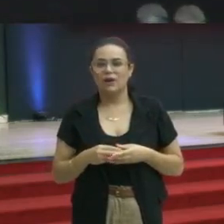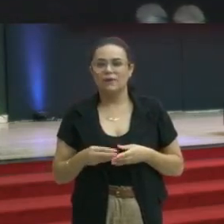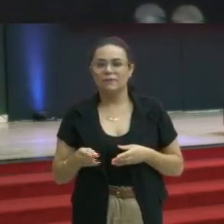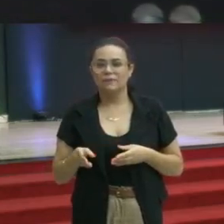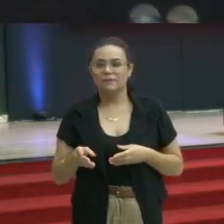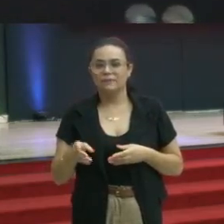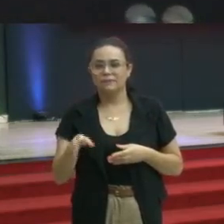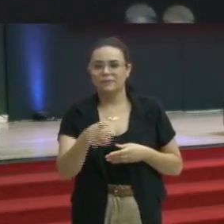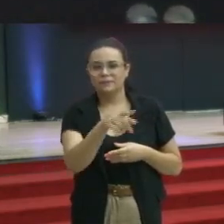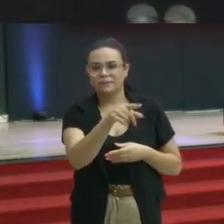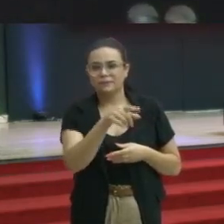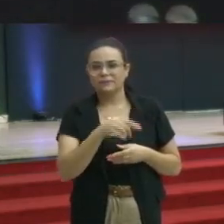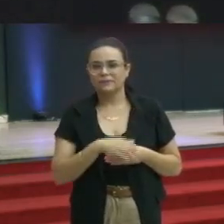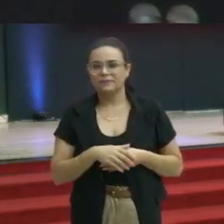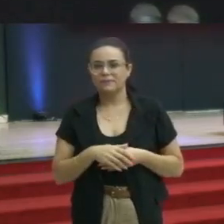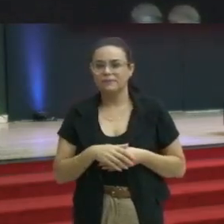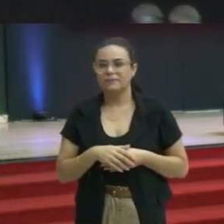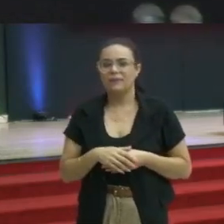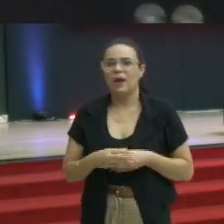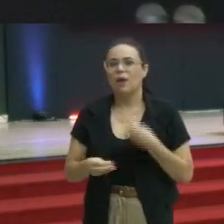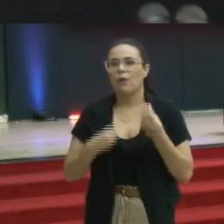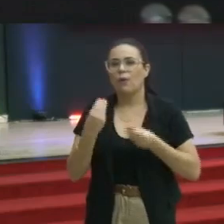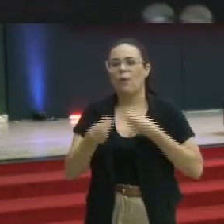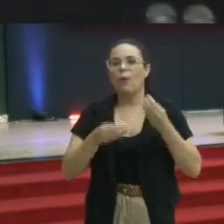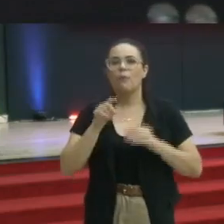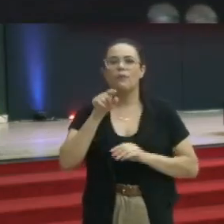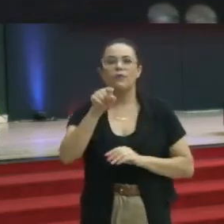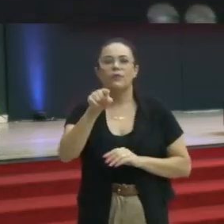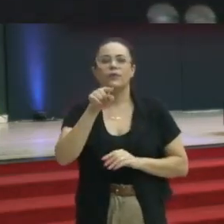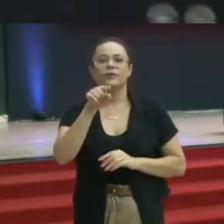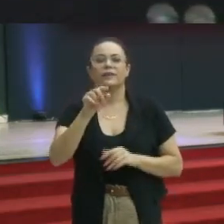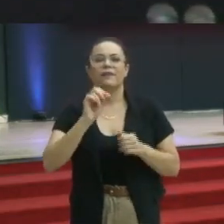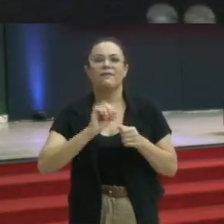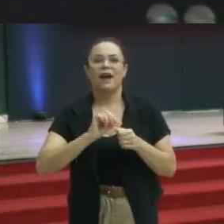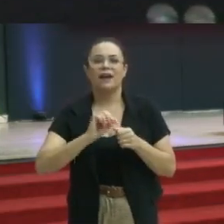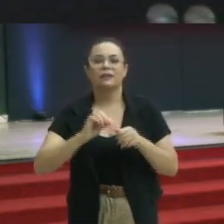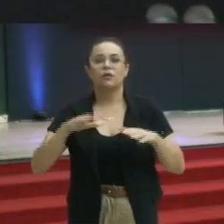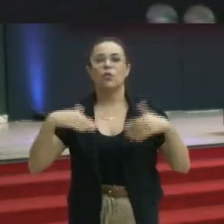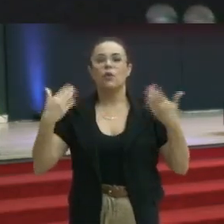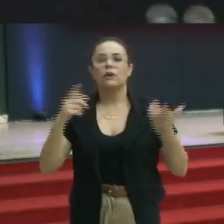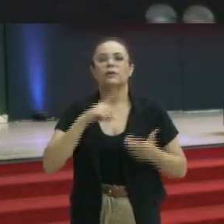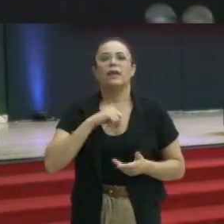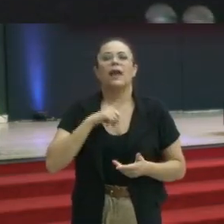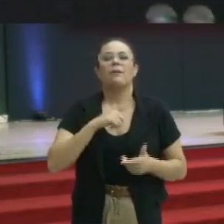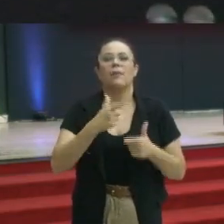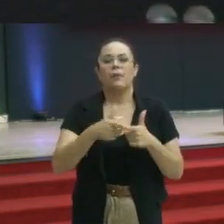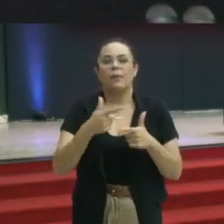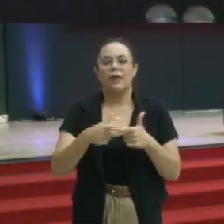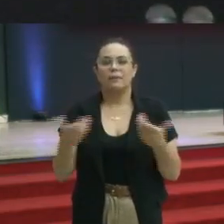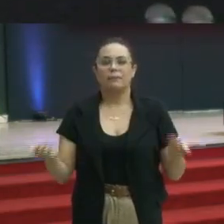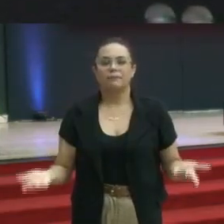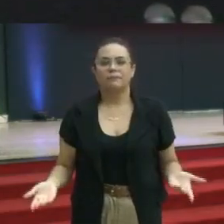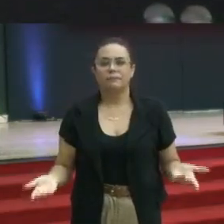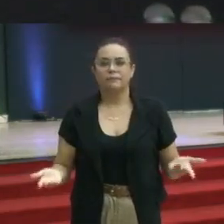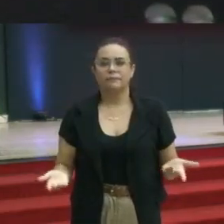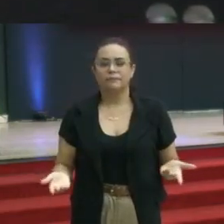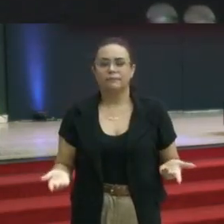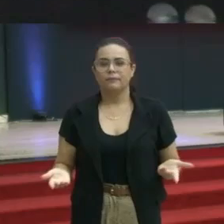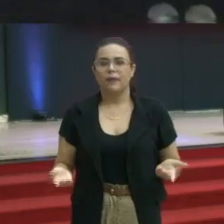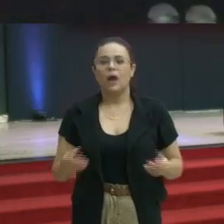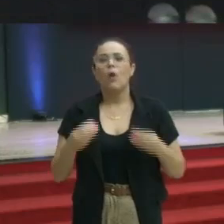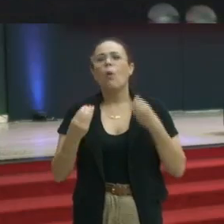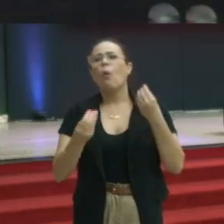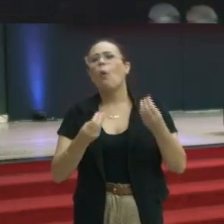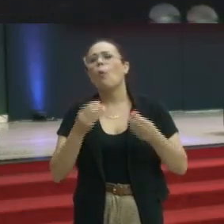Como você lida com seus problemas? Ei, preste atenção. Todos temos